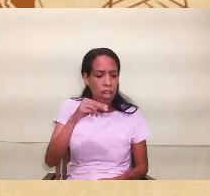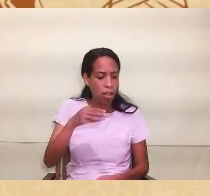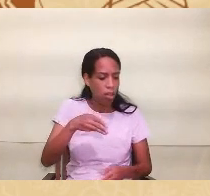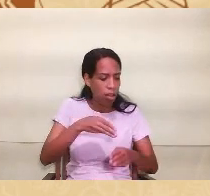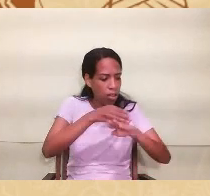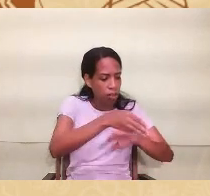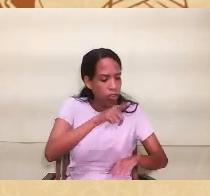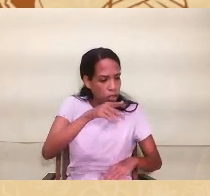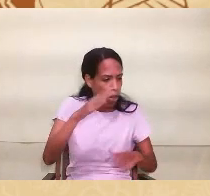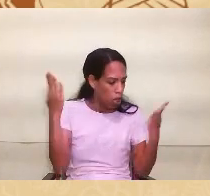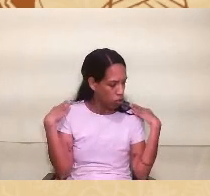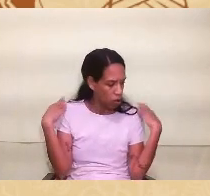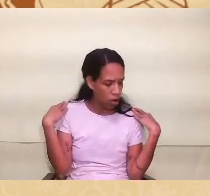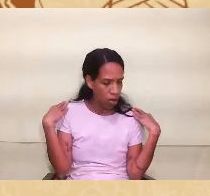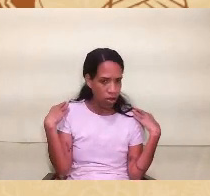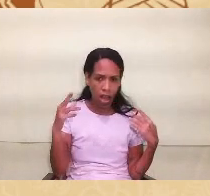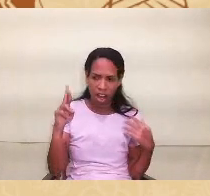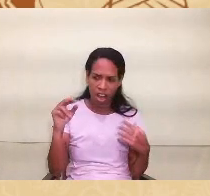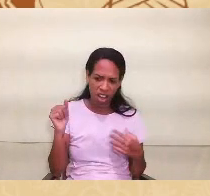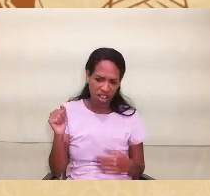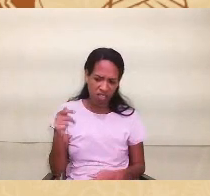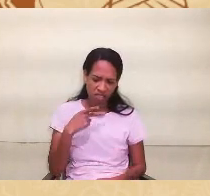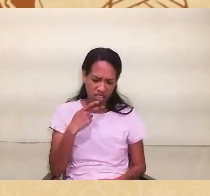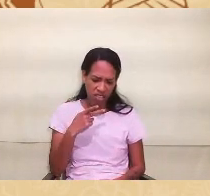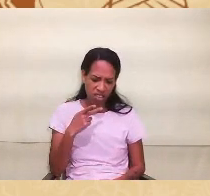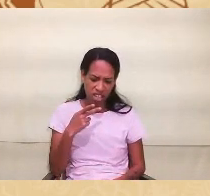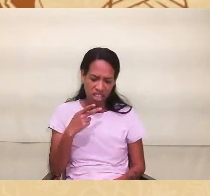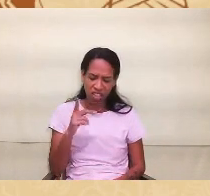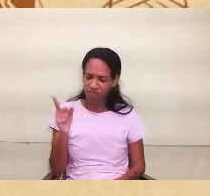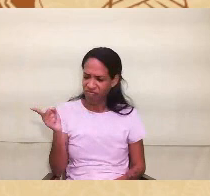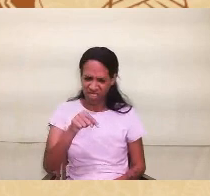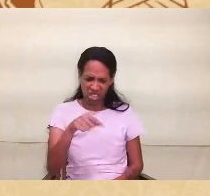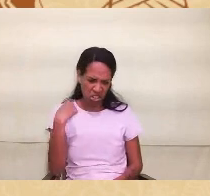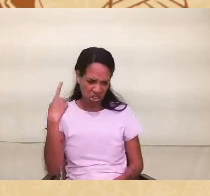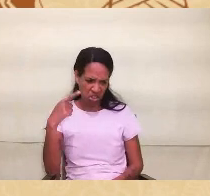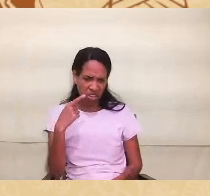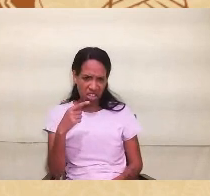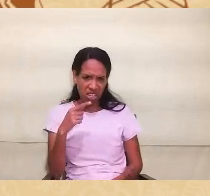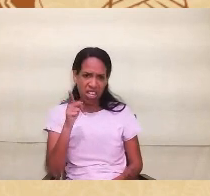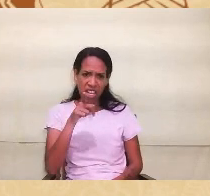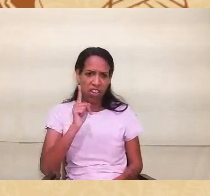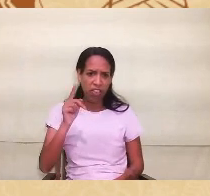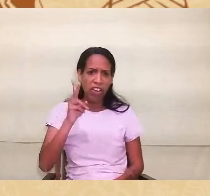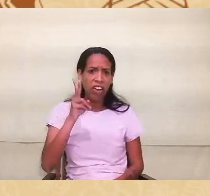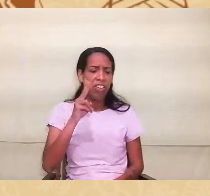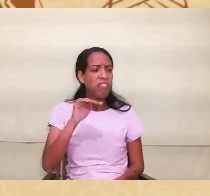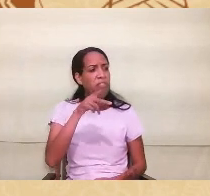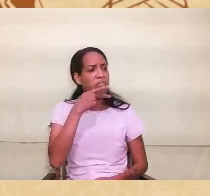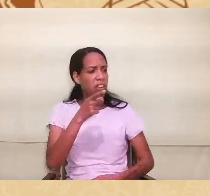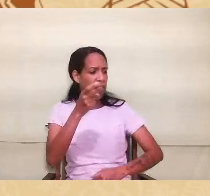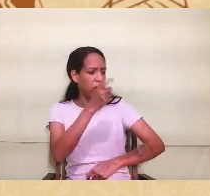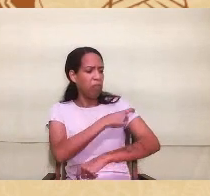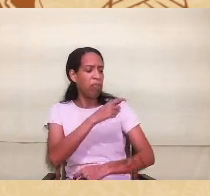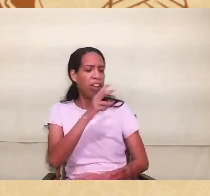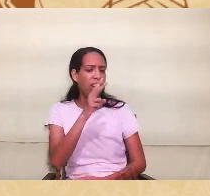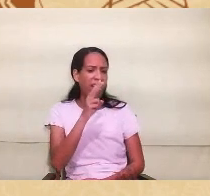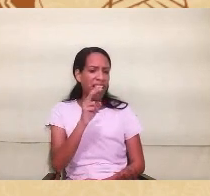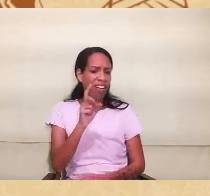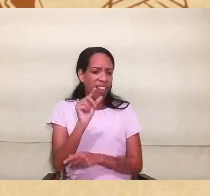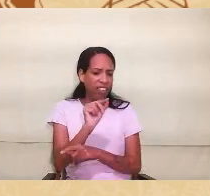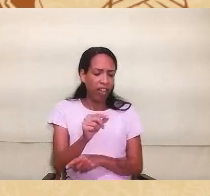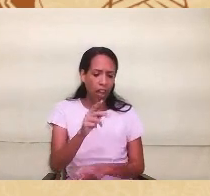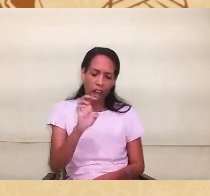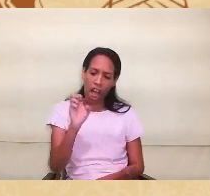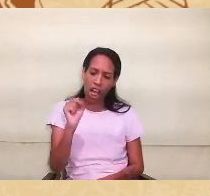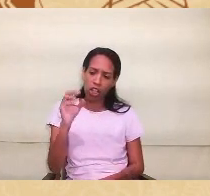suas costas? A rã falou: rapaz, você é doido, né? E quem vai me garantir que você não vai me ferrar? Aí o escorpião falou: se